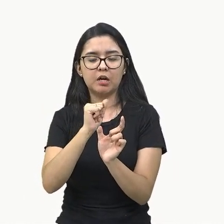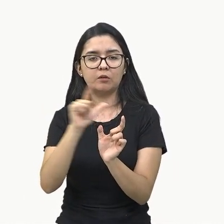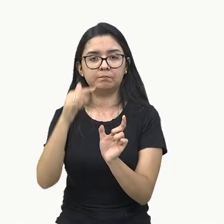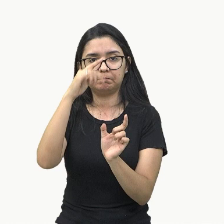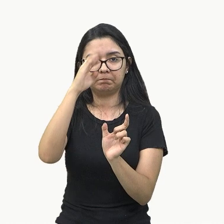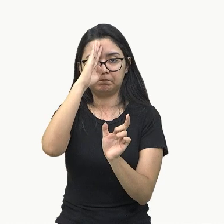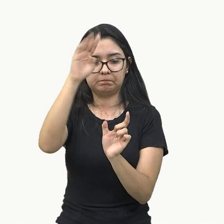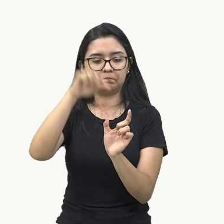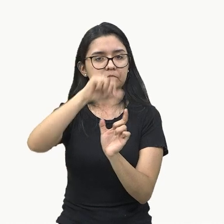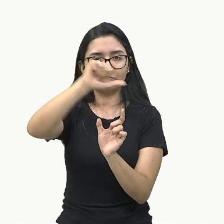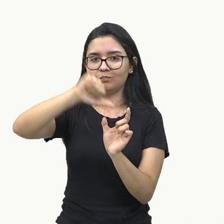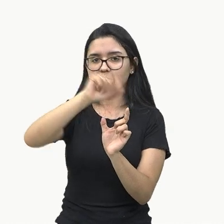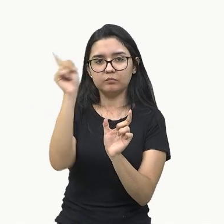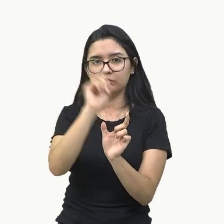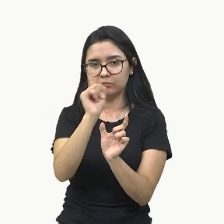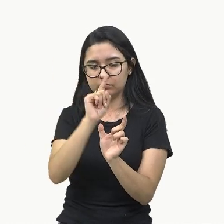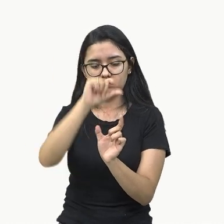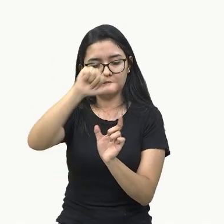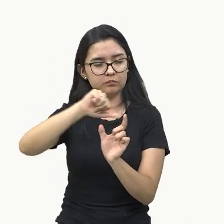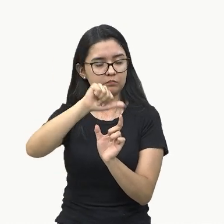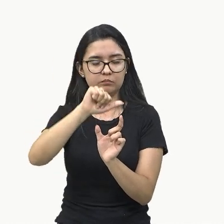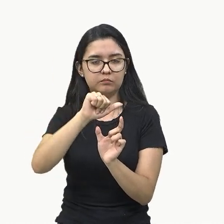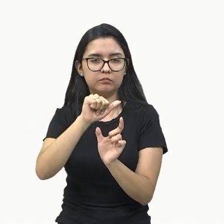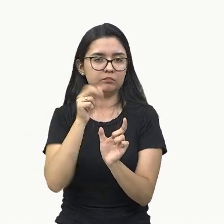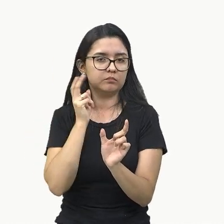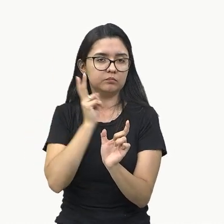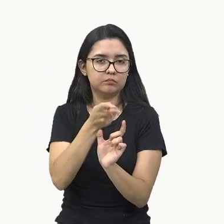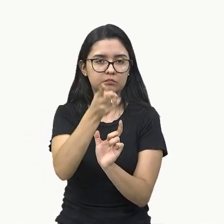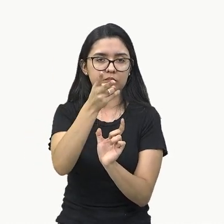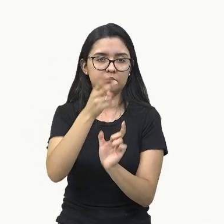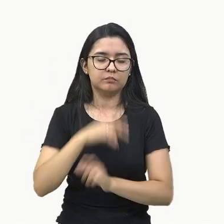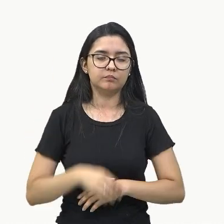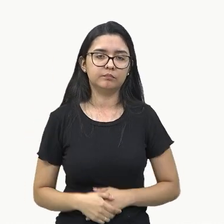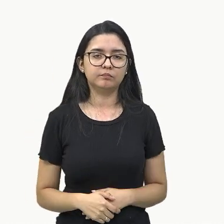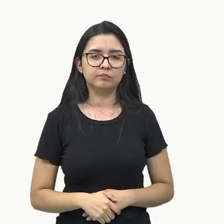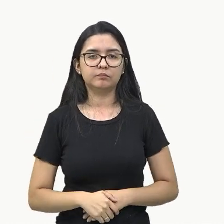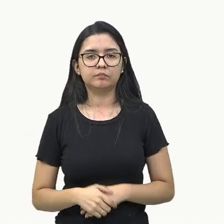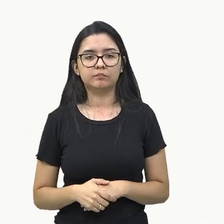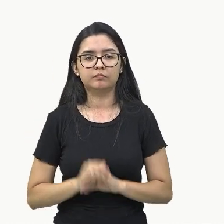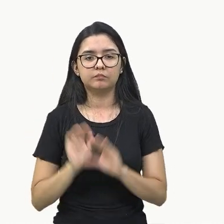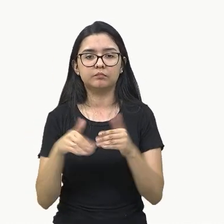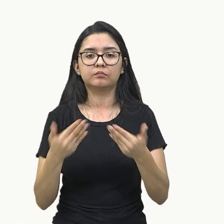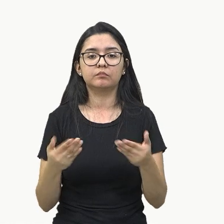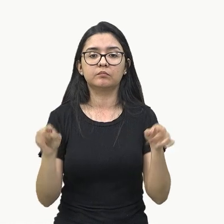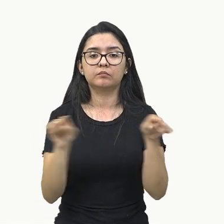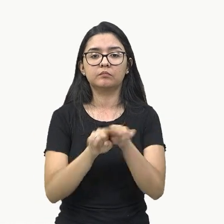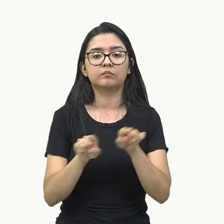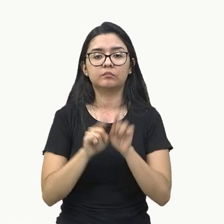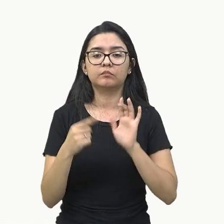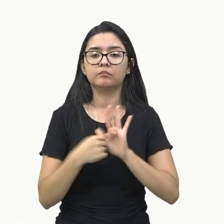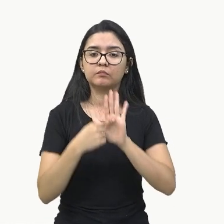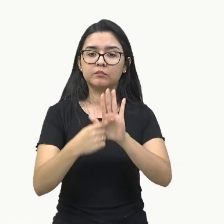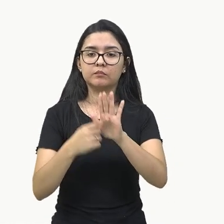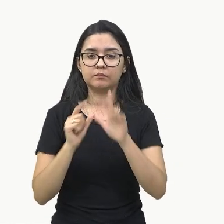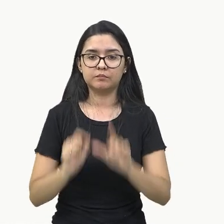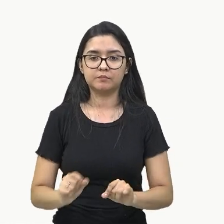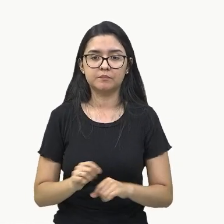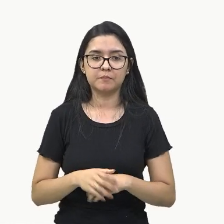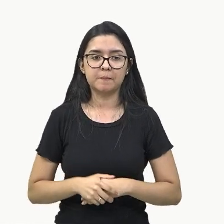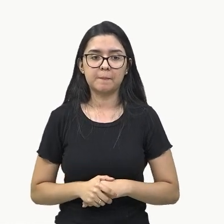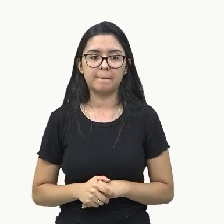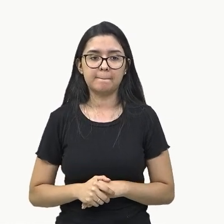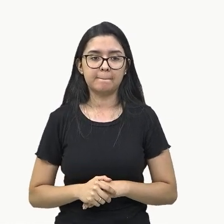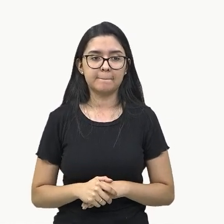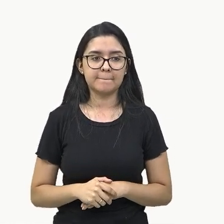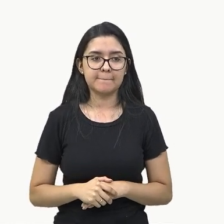muda. Gravem isso. Radical é a parte da palavra que não muda. E elas não vão apresentar, então,